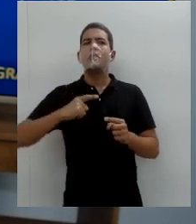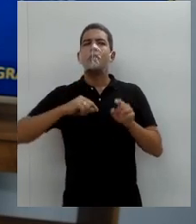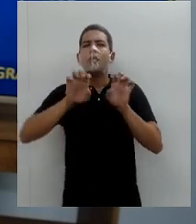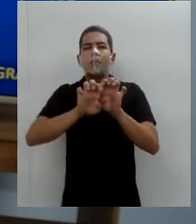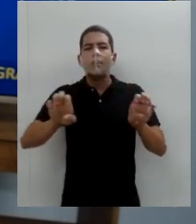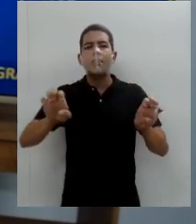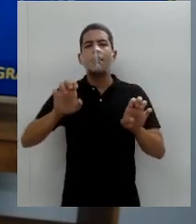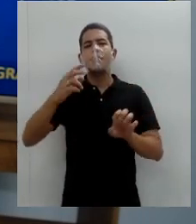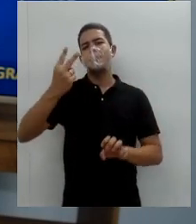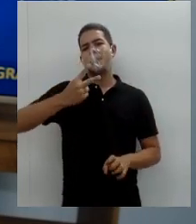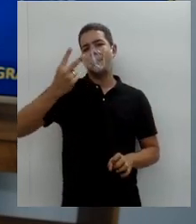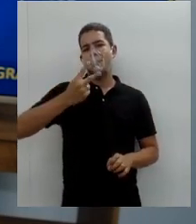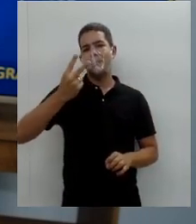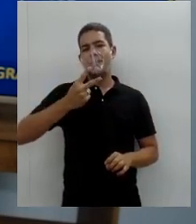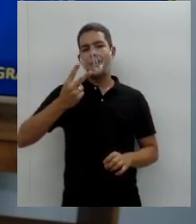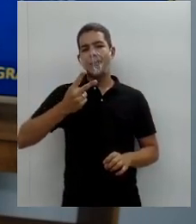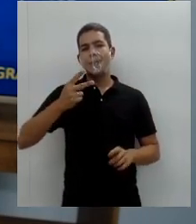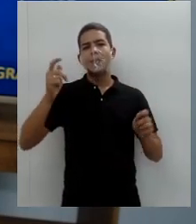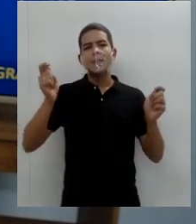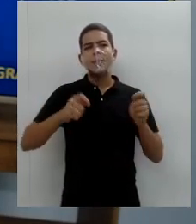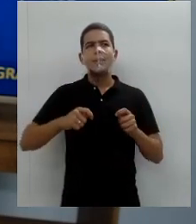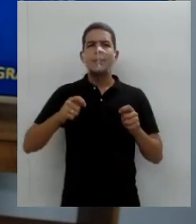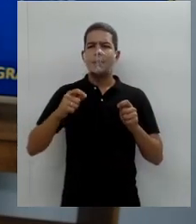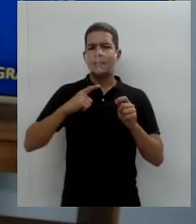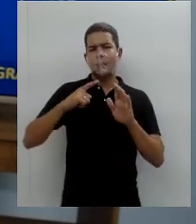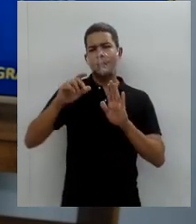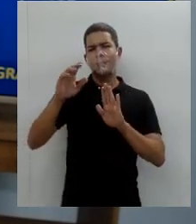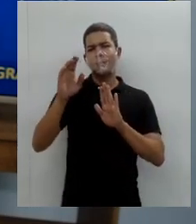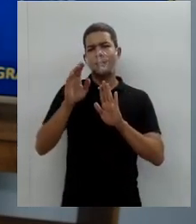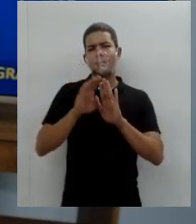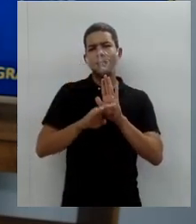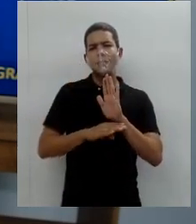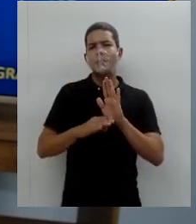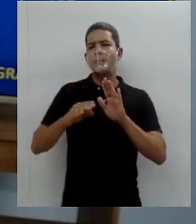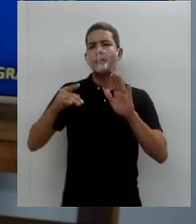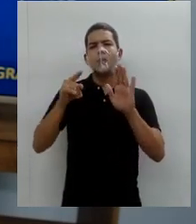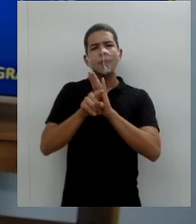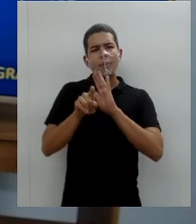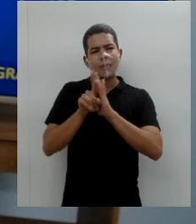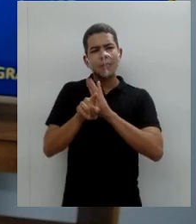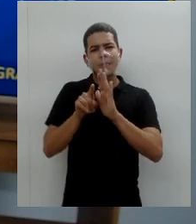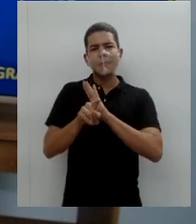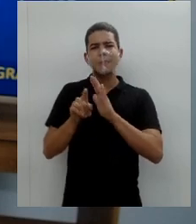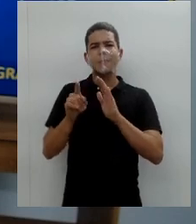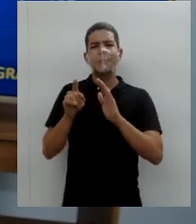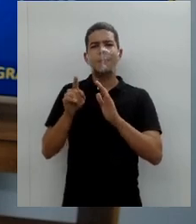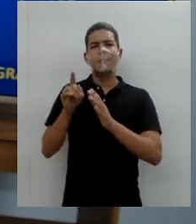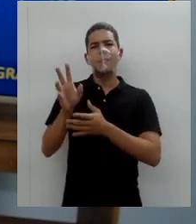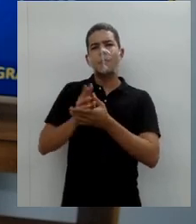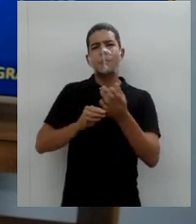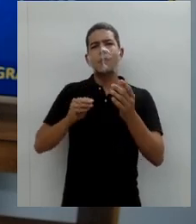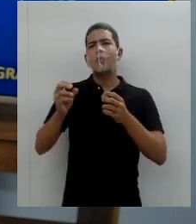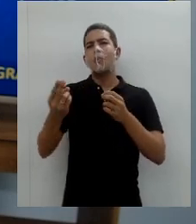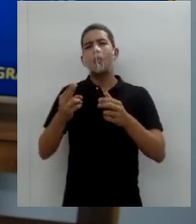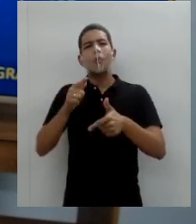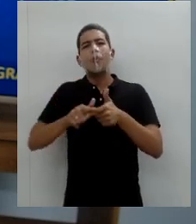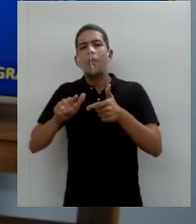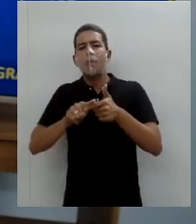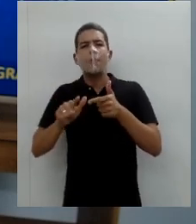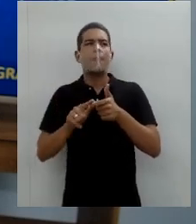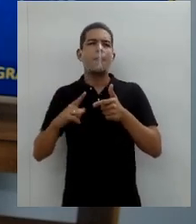equação de segundo grau a modelos de questões que se aplicam ou que se problematiza